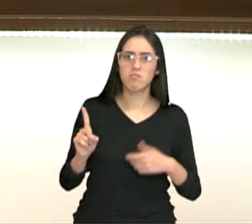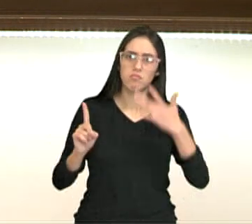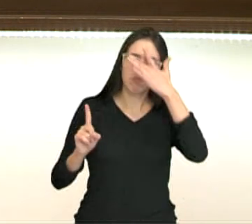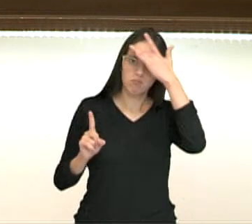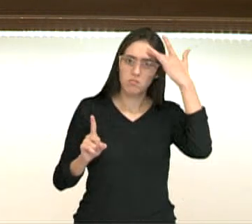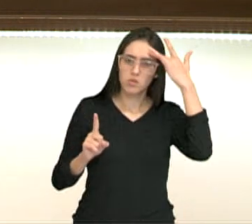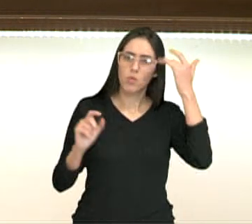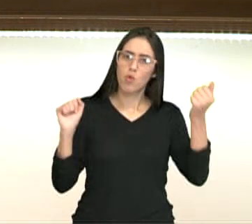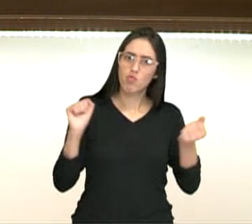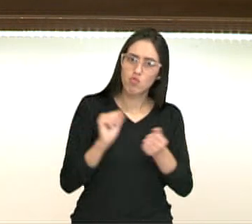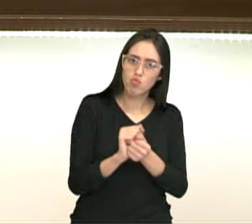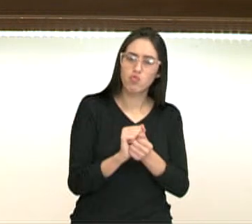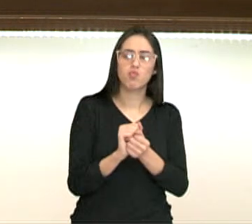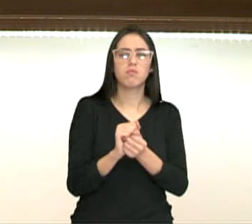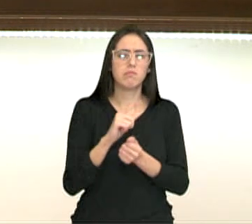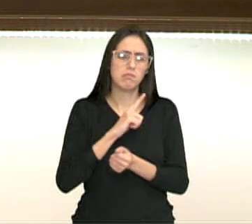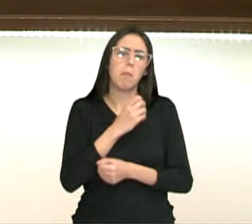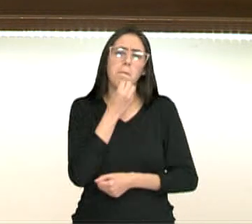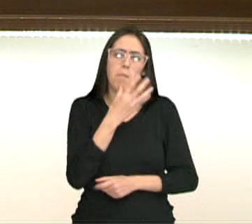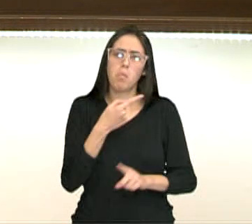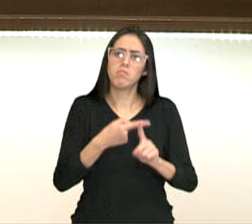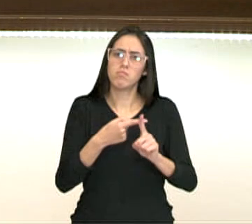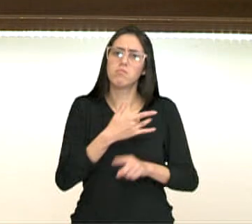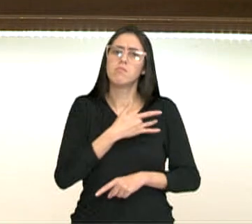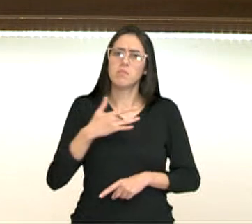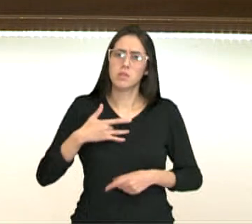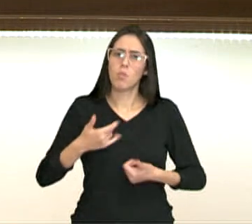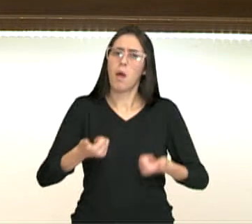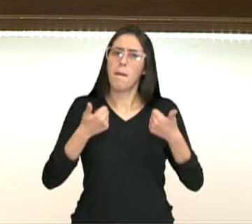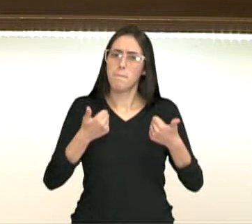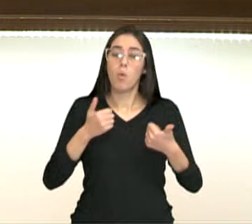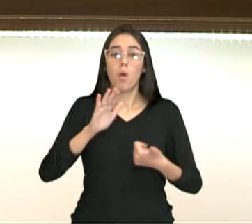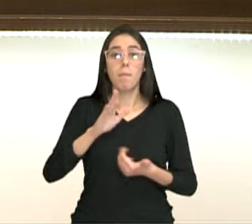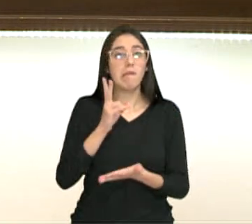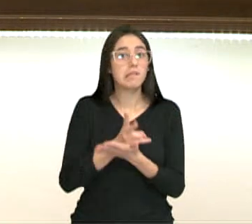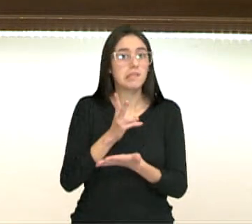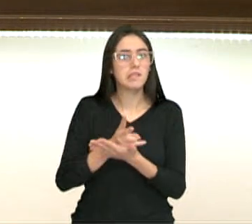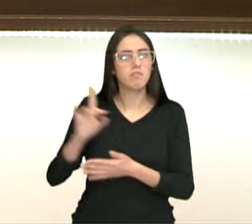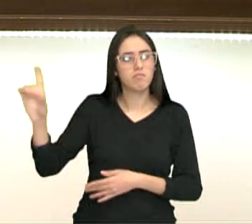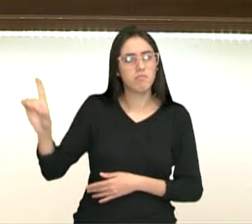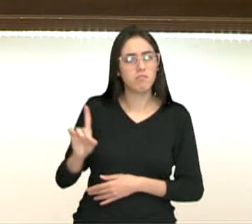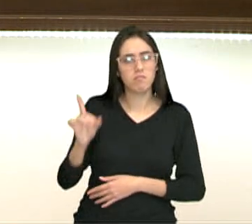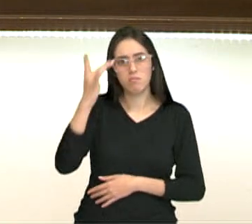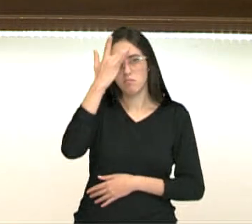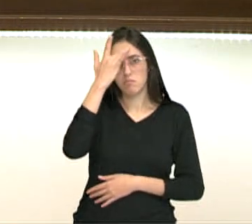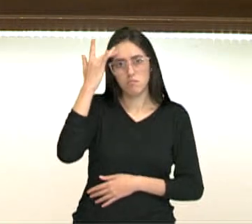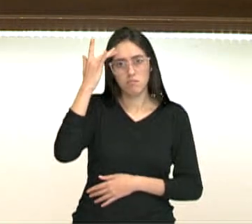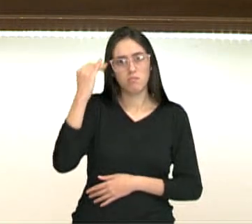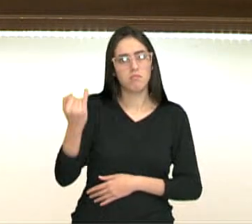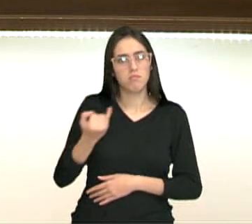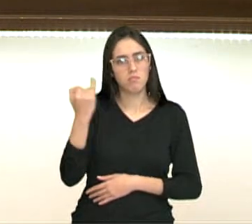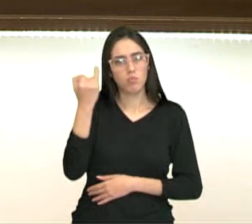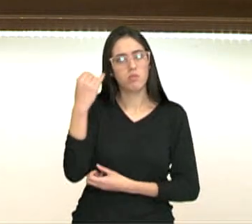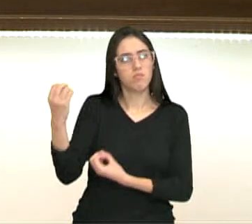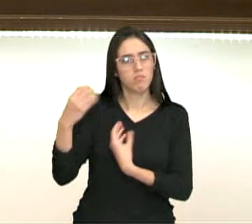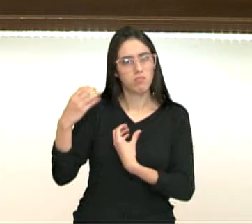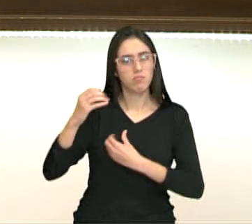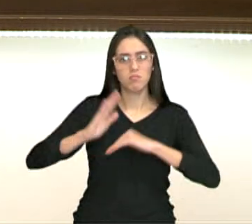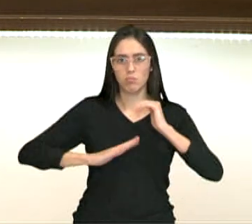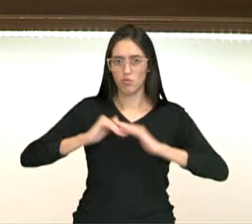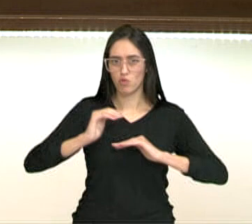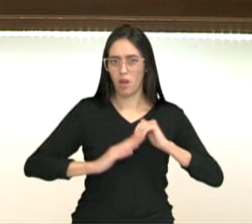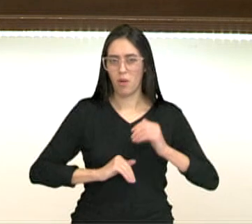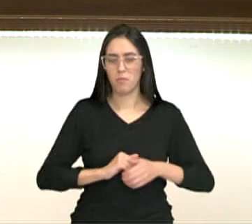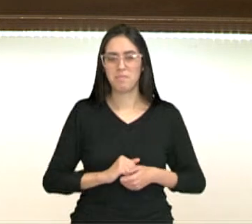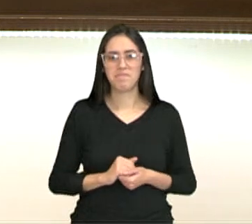interessante, traz diversos benefícios para a saúde, mas sempre acompanhado de alguém e buscando orientação de profissionais